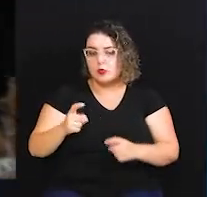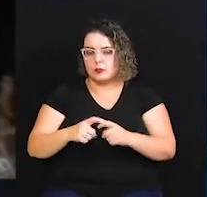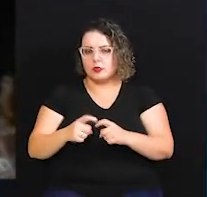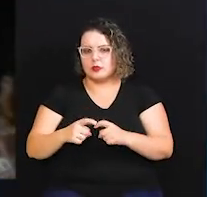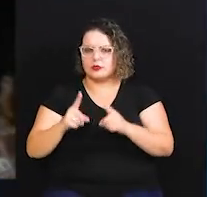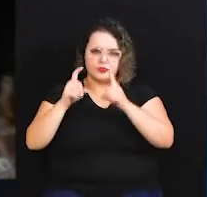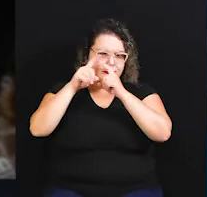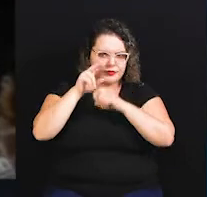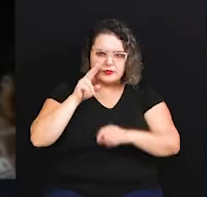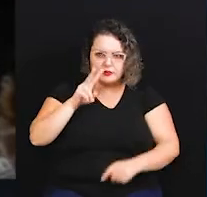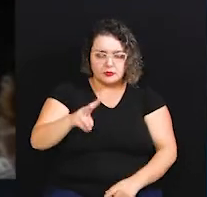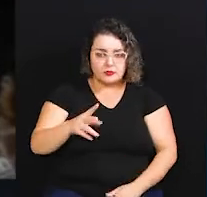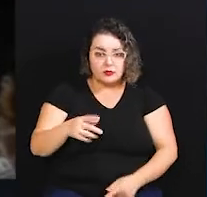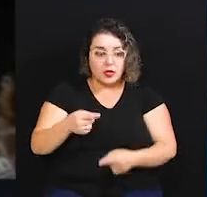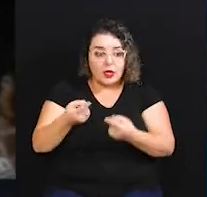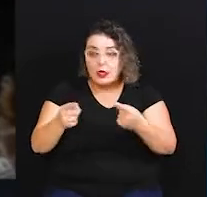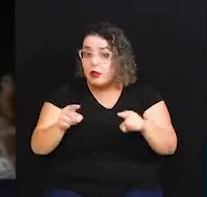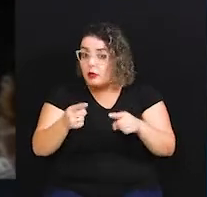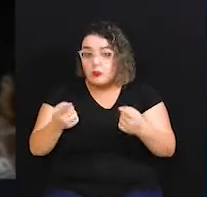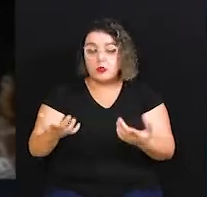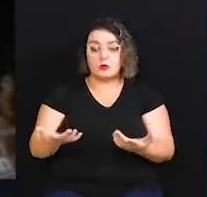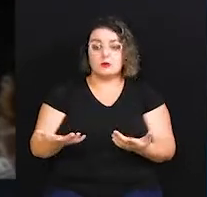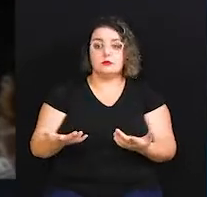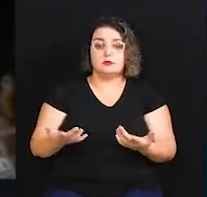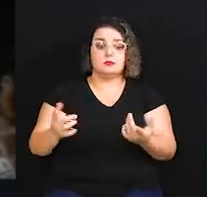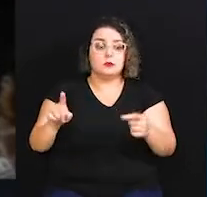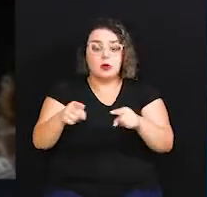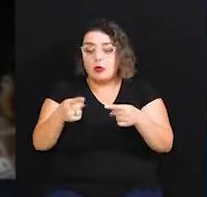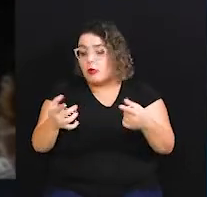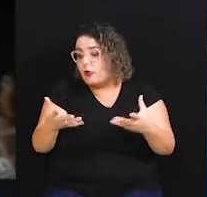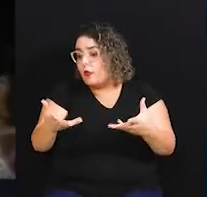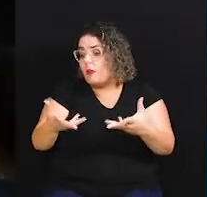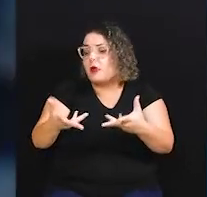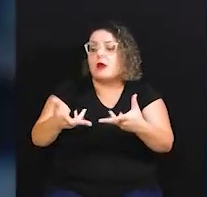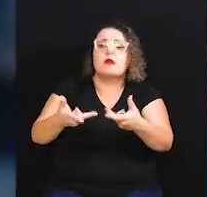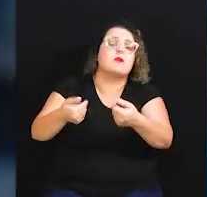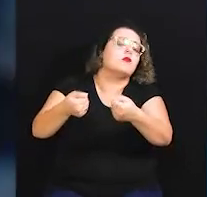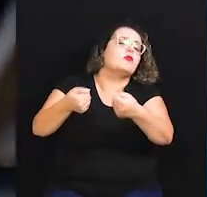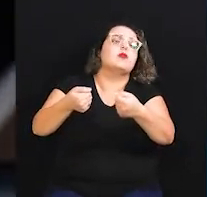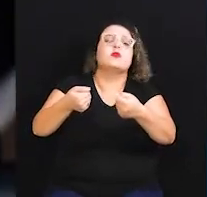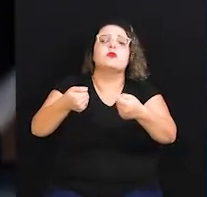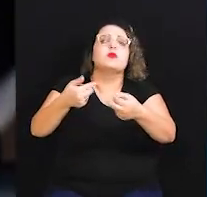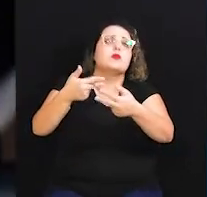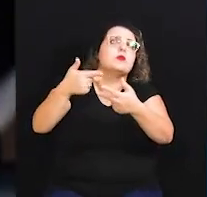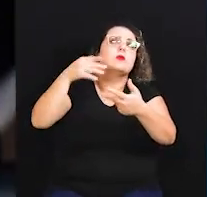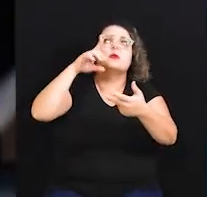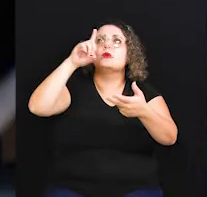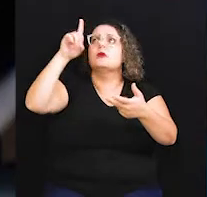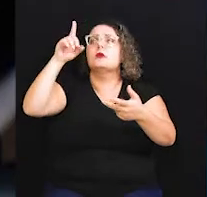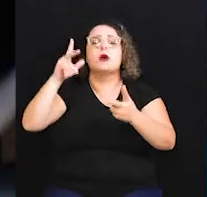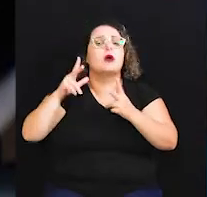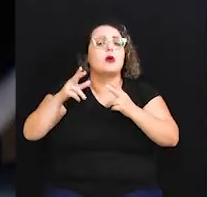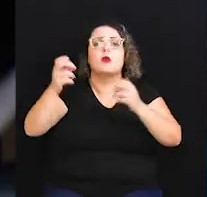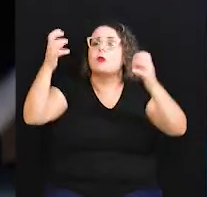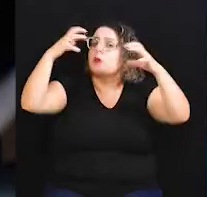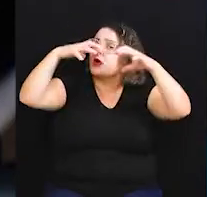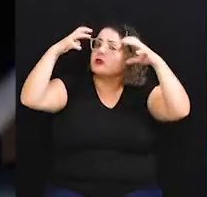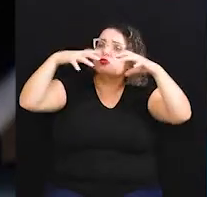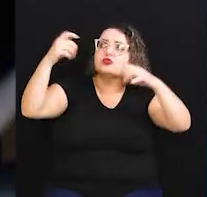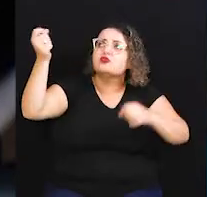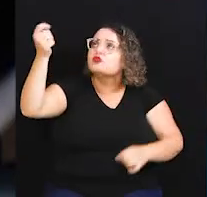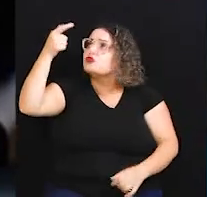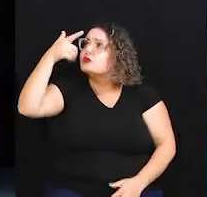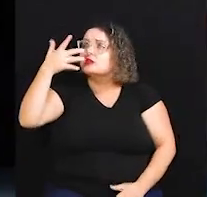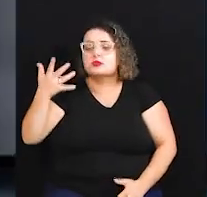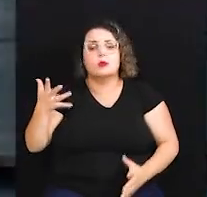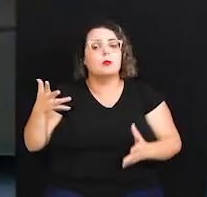advogado, médico. Agora, na música, a música é algo divino. A música é como a chuva, o